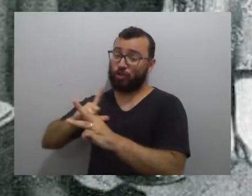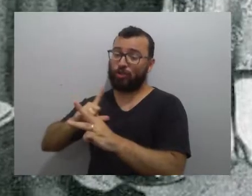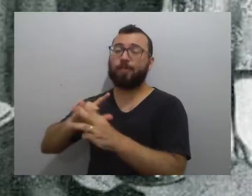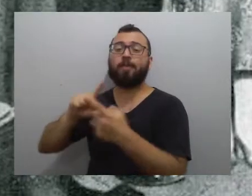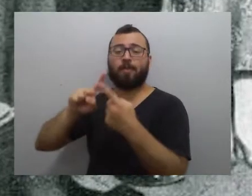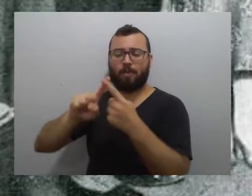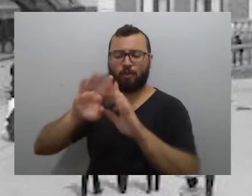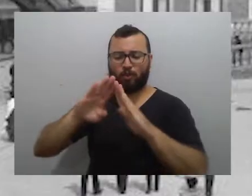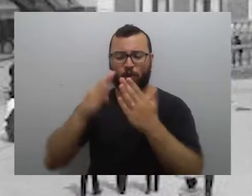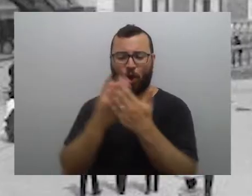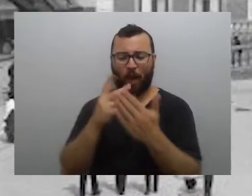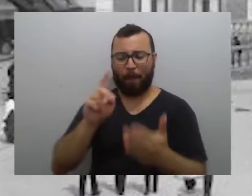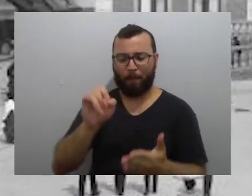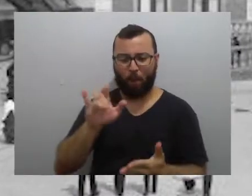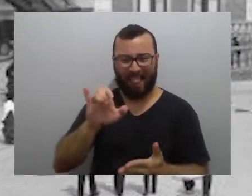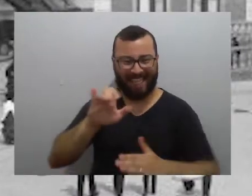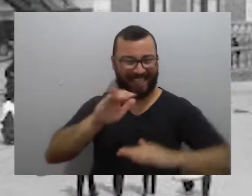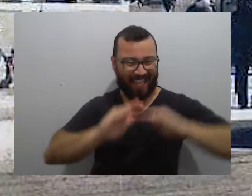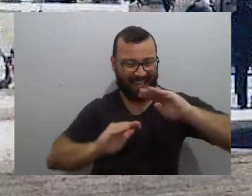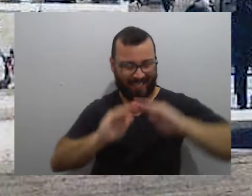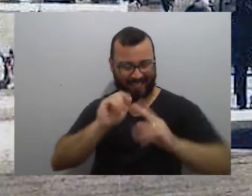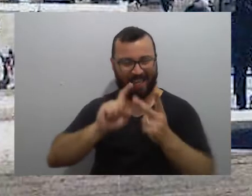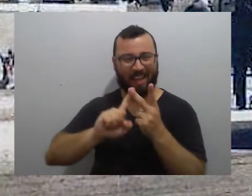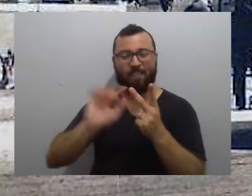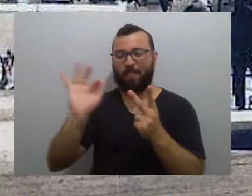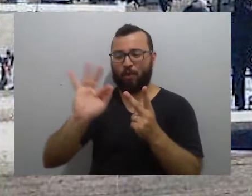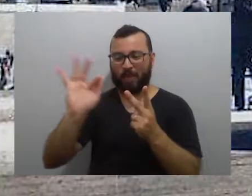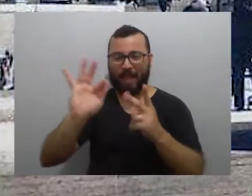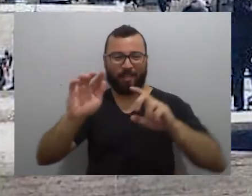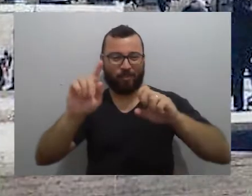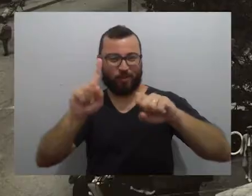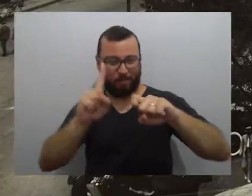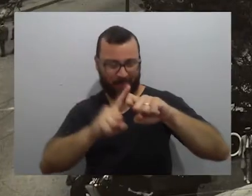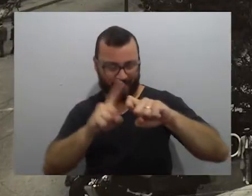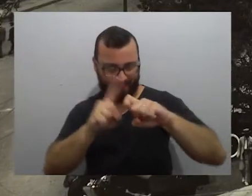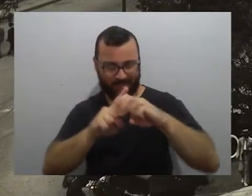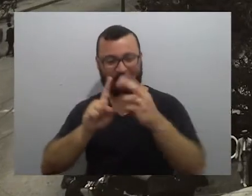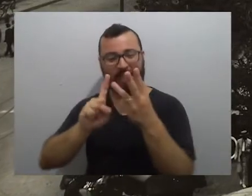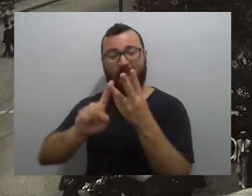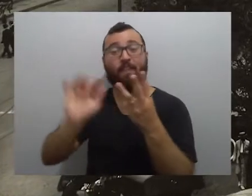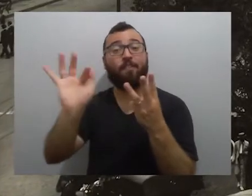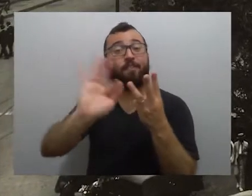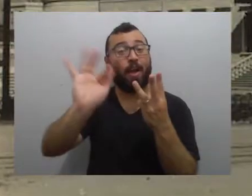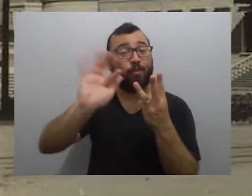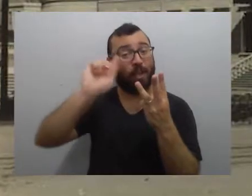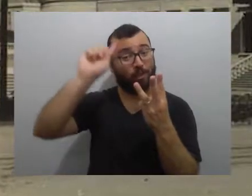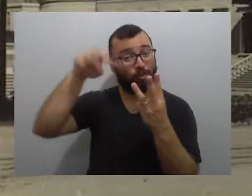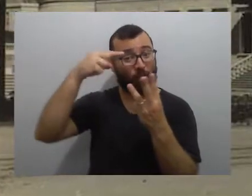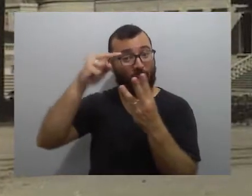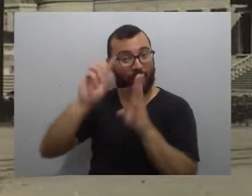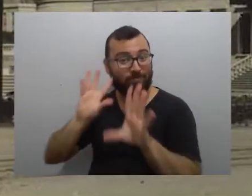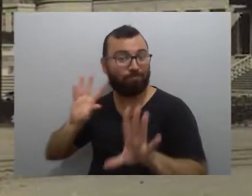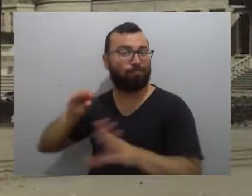Universidade do Rio de Janeiro reunia 3 escolas já existentes desde o século anterior: a Escola Politécnica, a Faculdade de